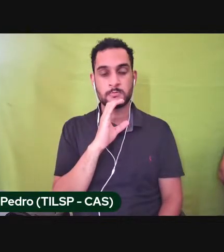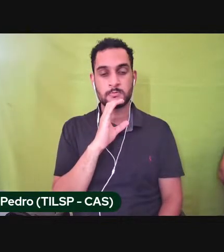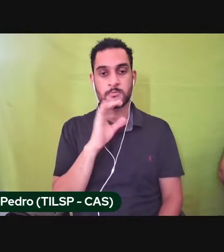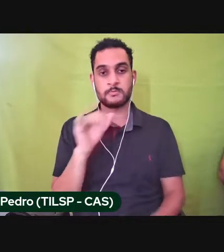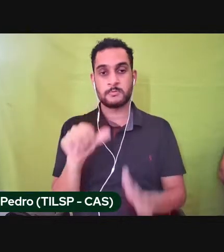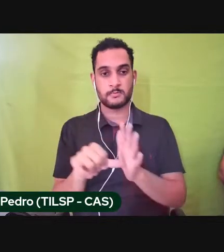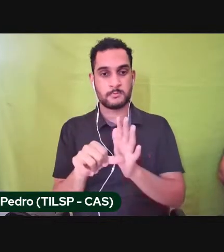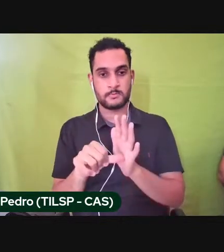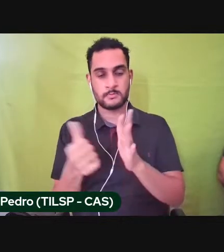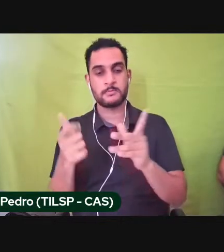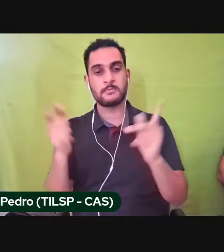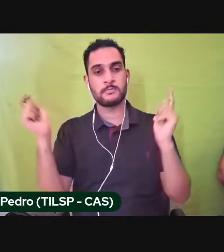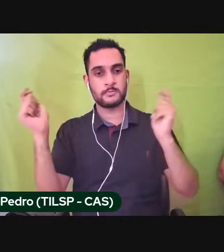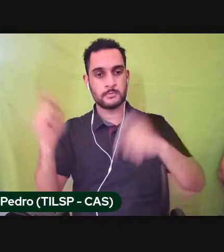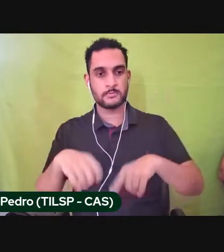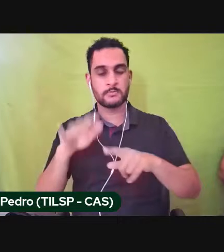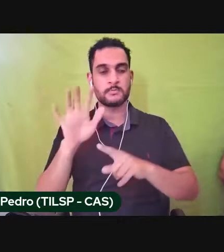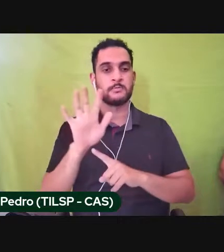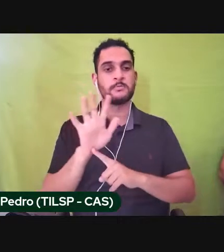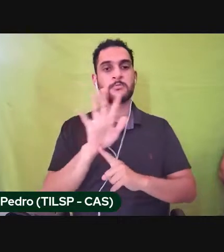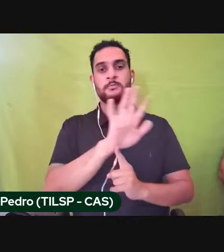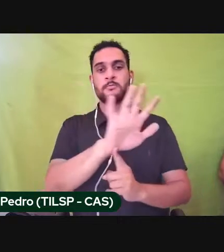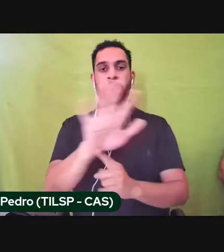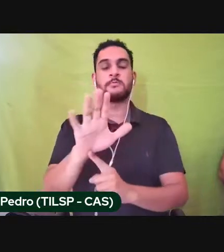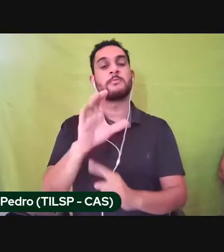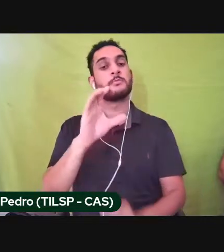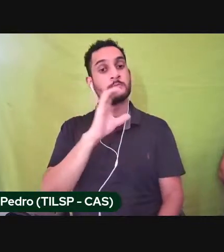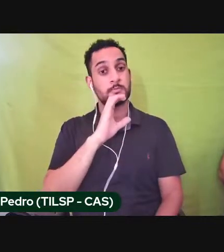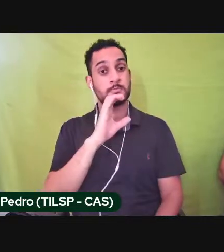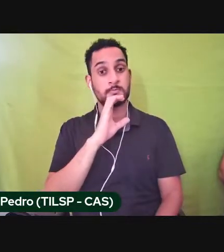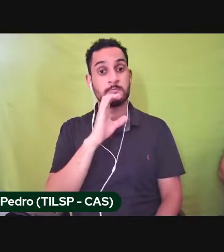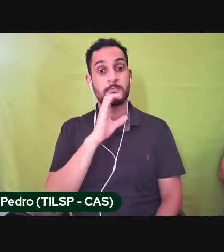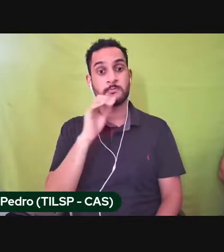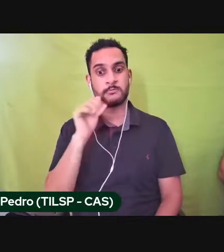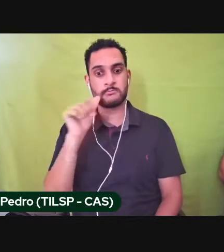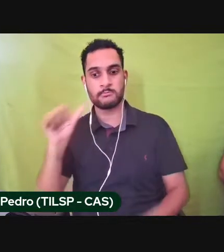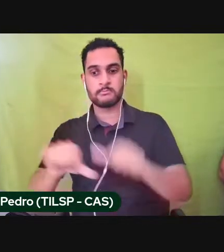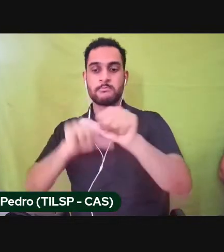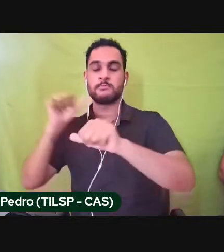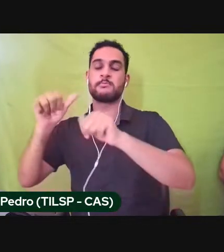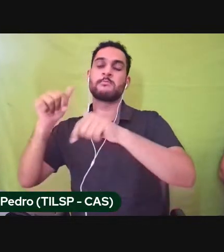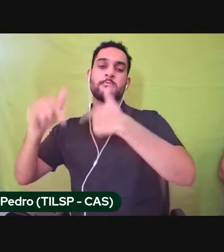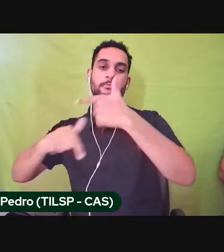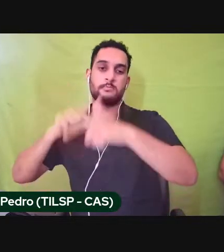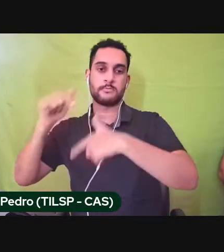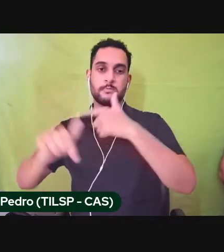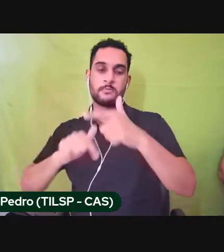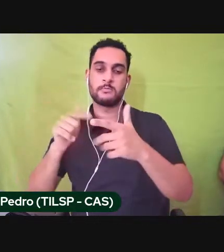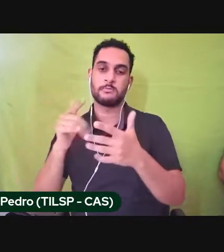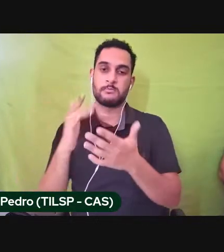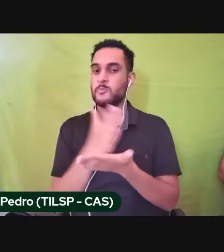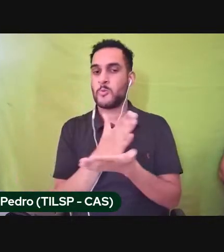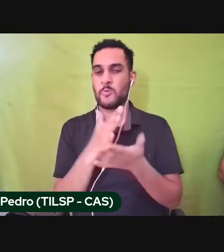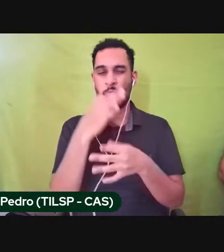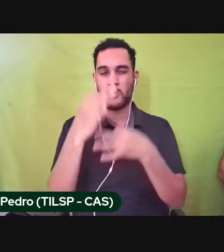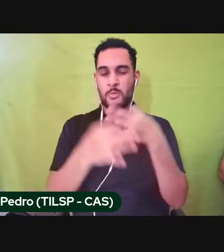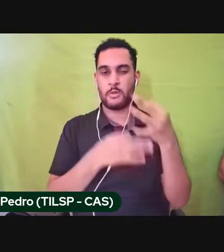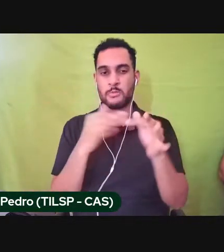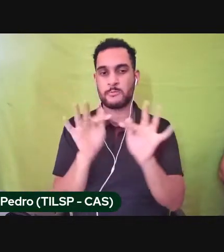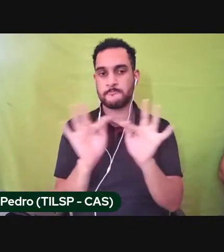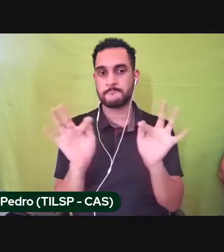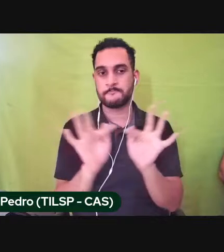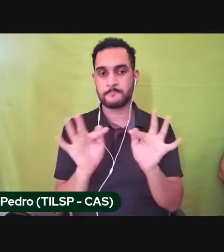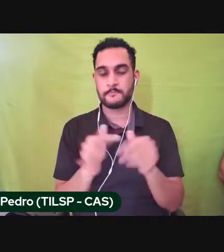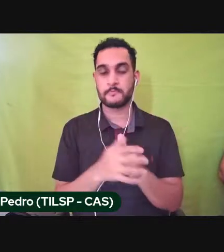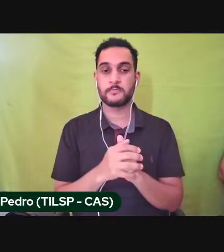a primeira competência apontada, ele seja um conhecimento para ação. Apenas alguns comentários. Então,